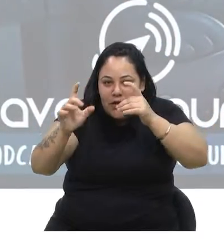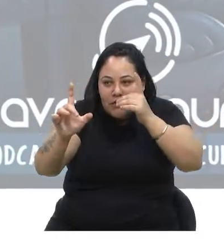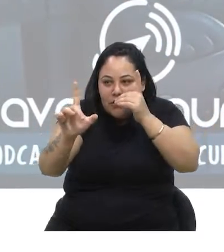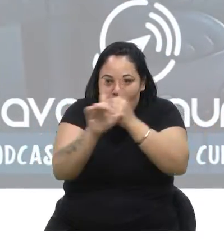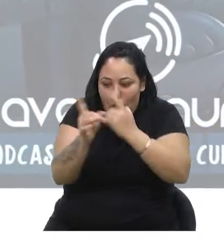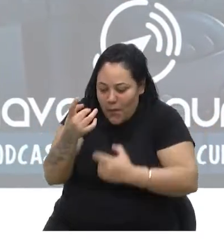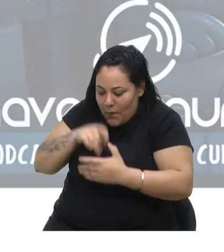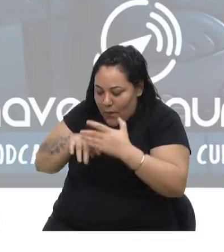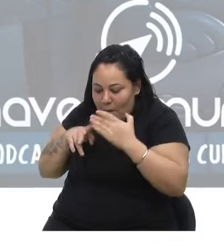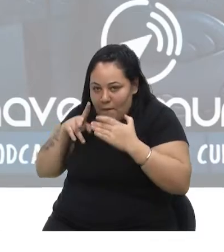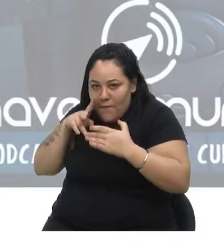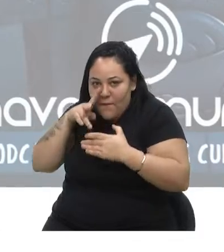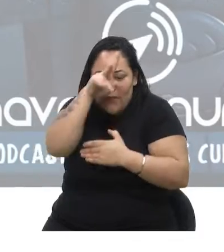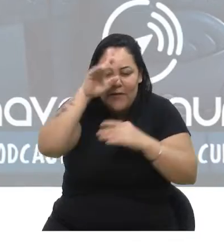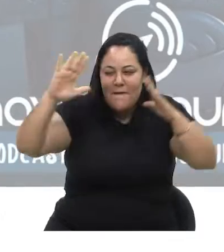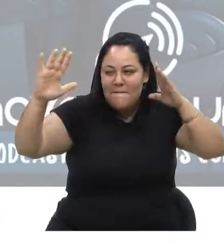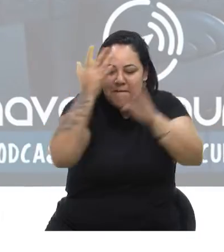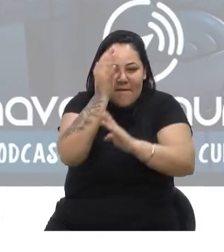desafios do futuro.